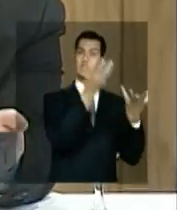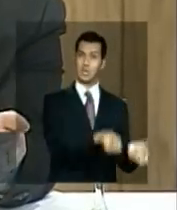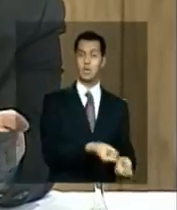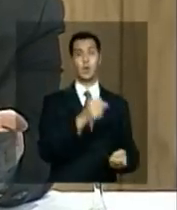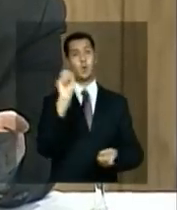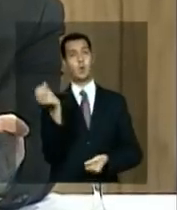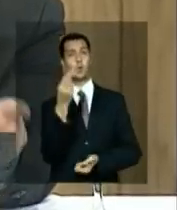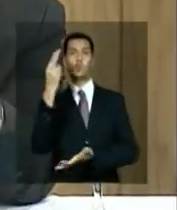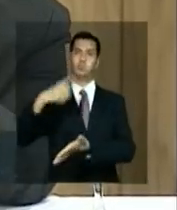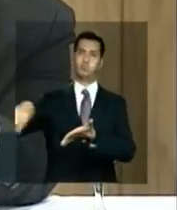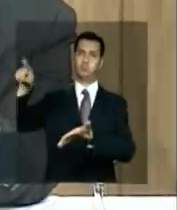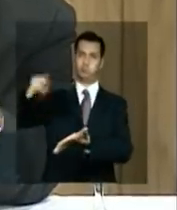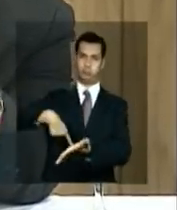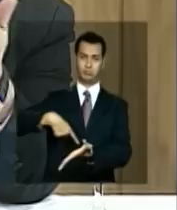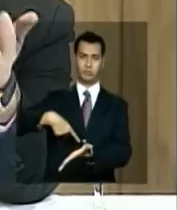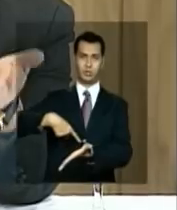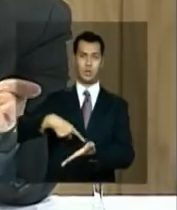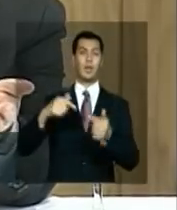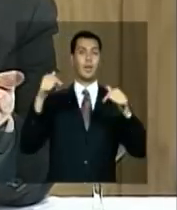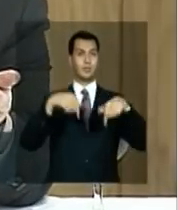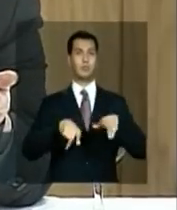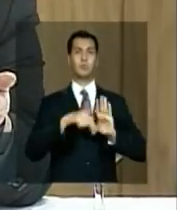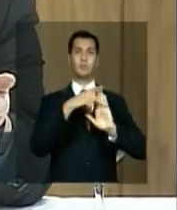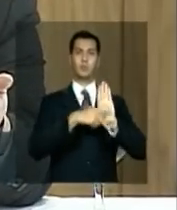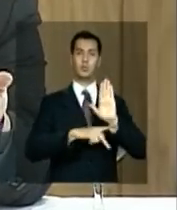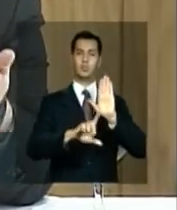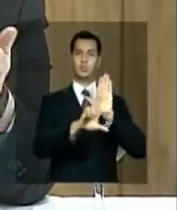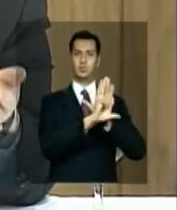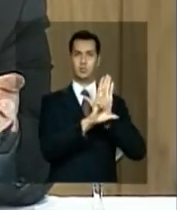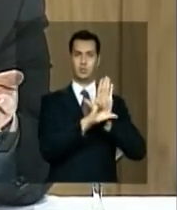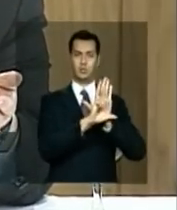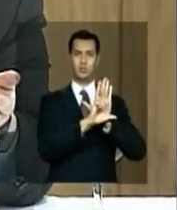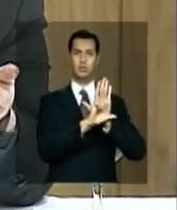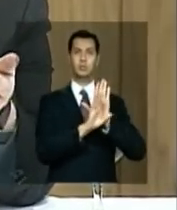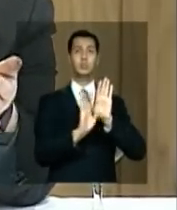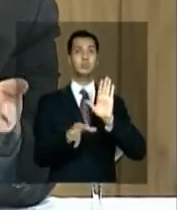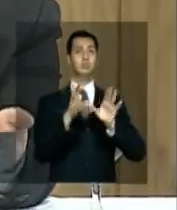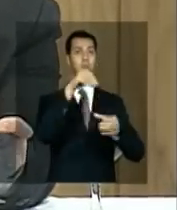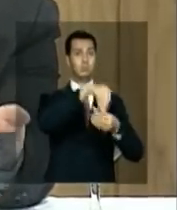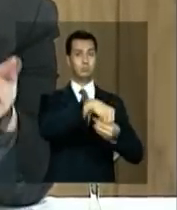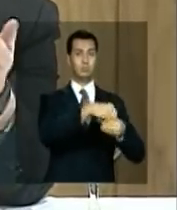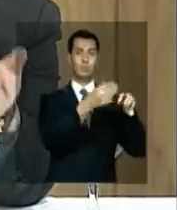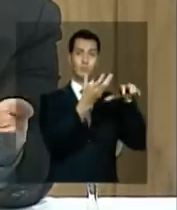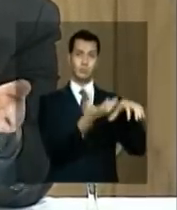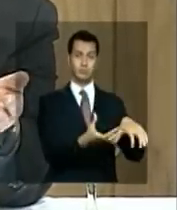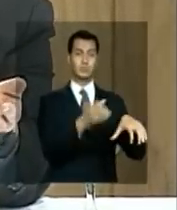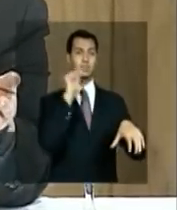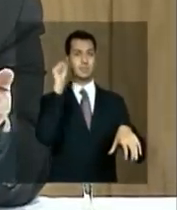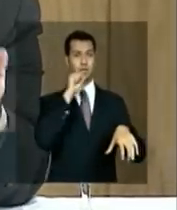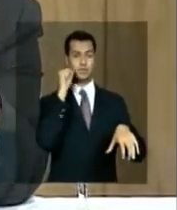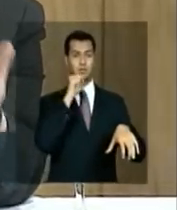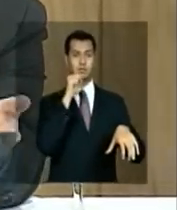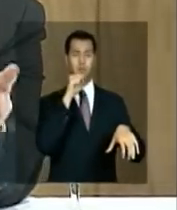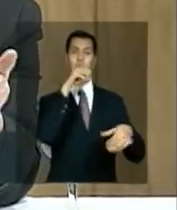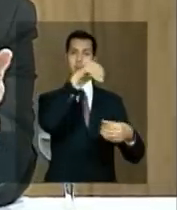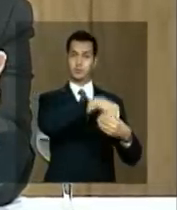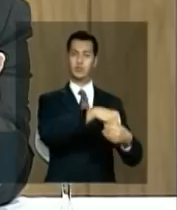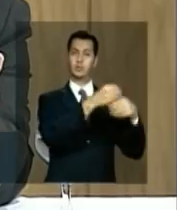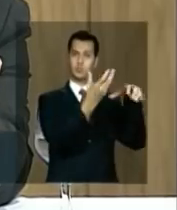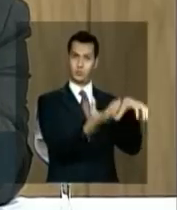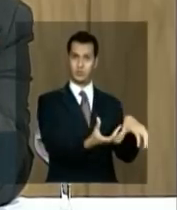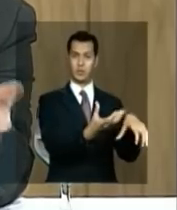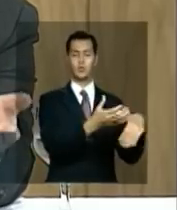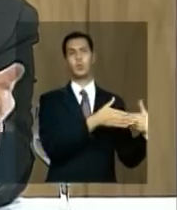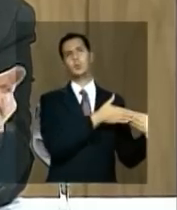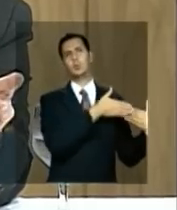falando da sanção de um projeto que tramita na câmara dos deputados e no senado da República no congresso nacional